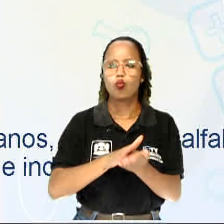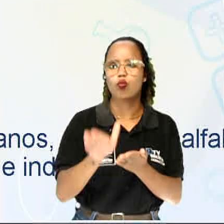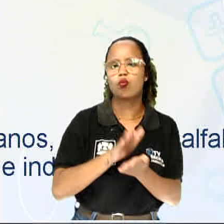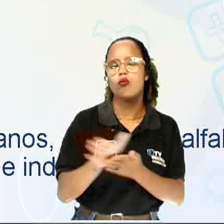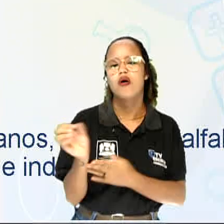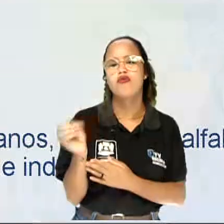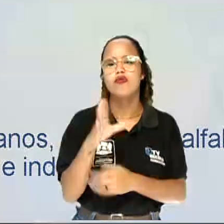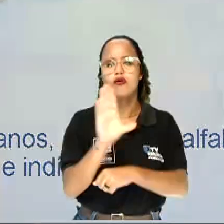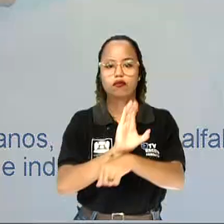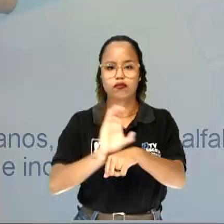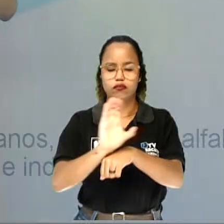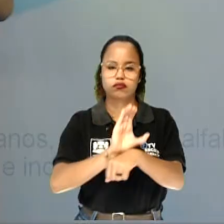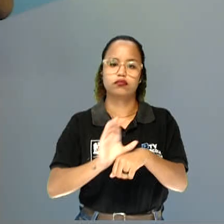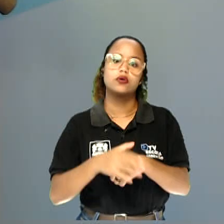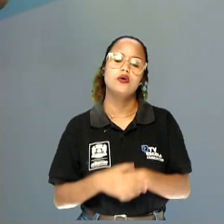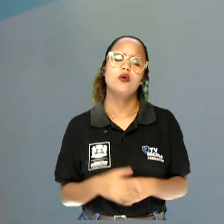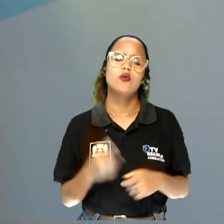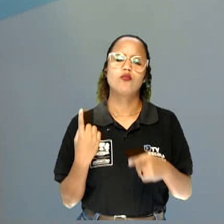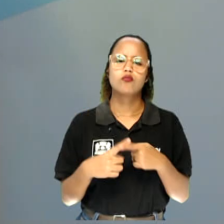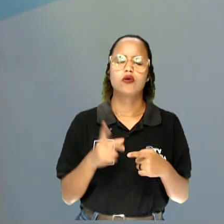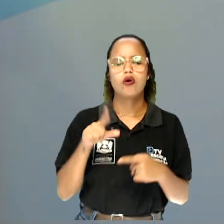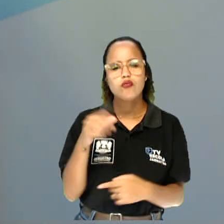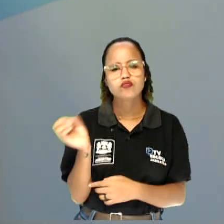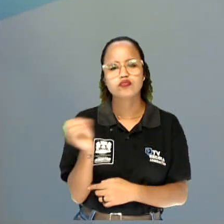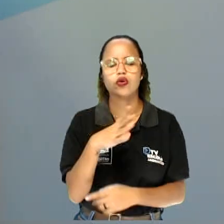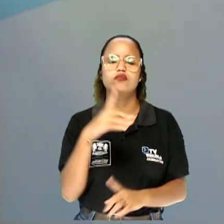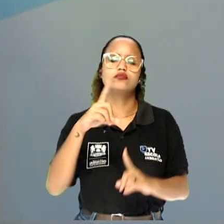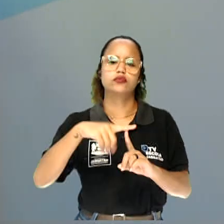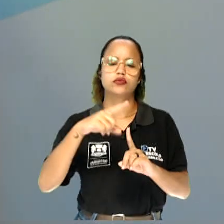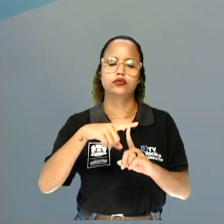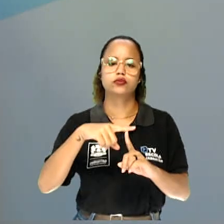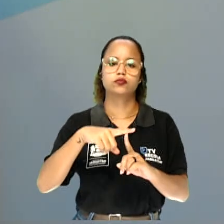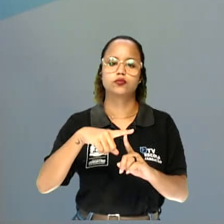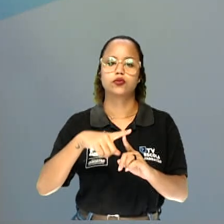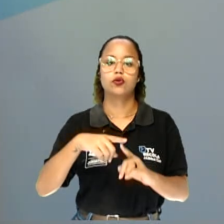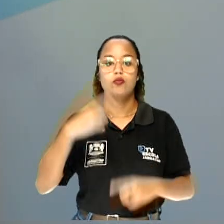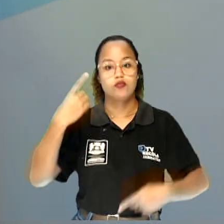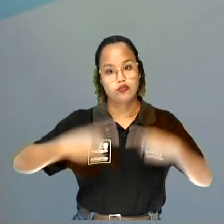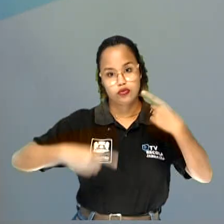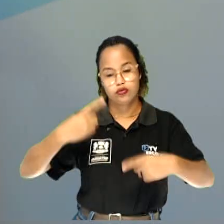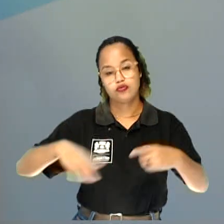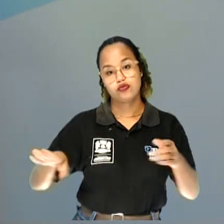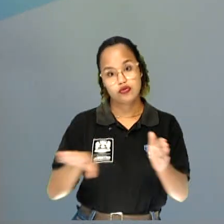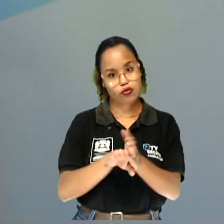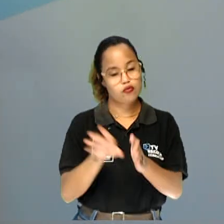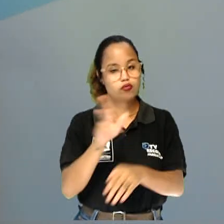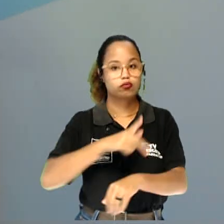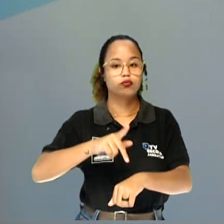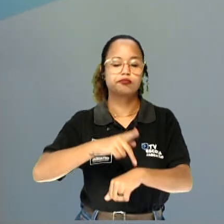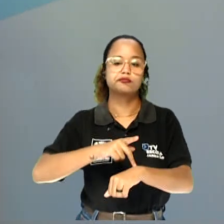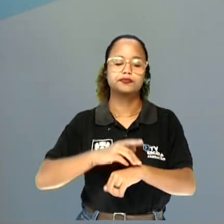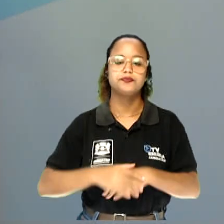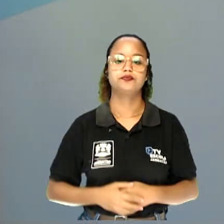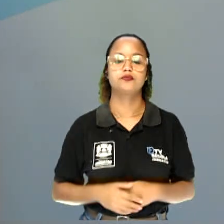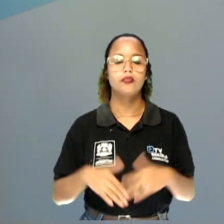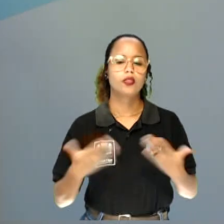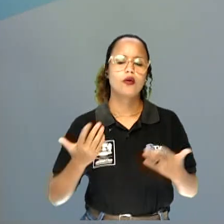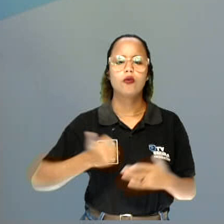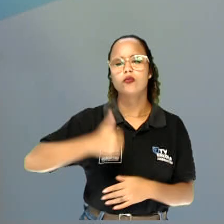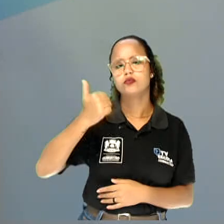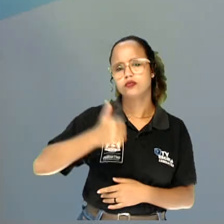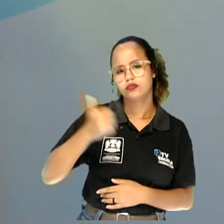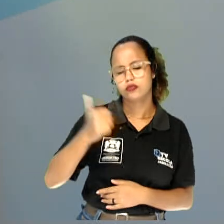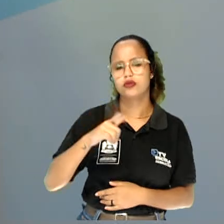nova Constituição. Afinal de contas, um novo modelo político havia chegado no país, ok? Então, a primeira